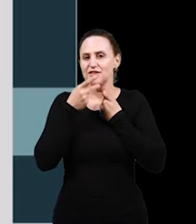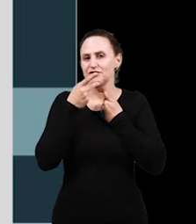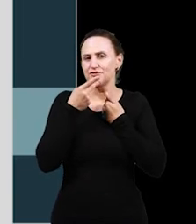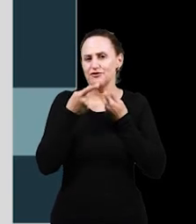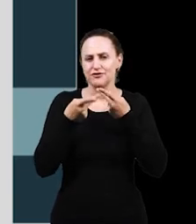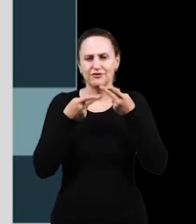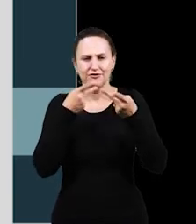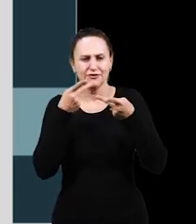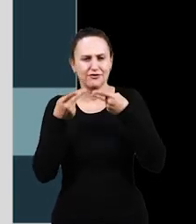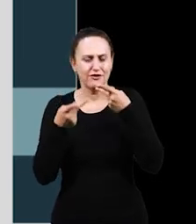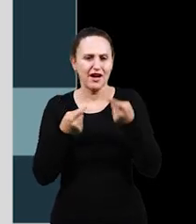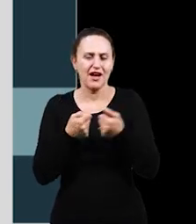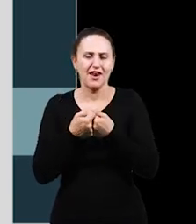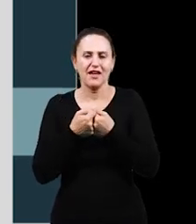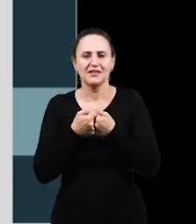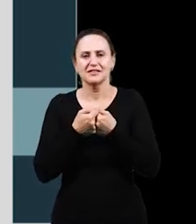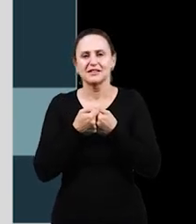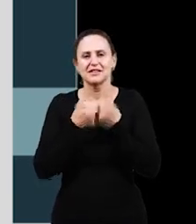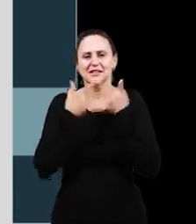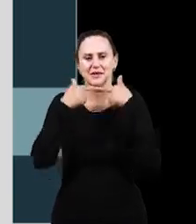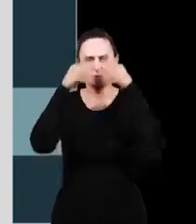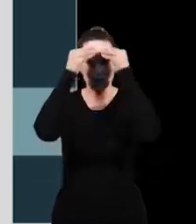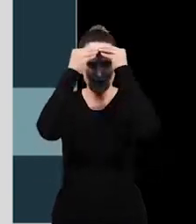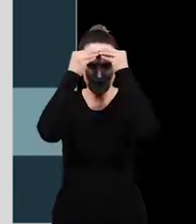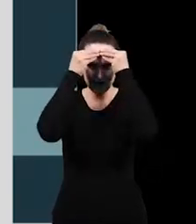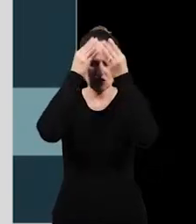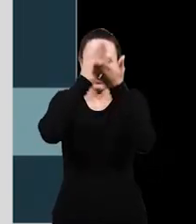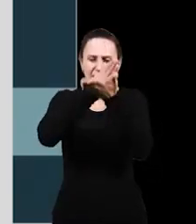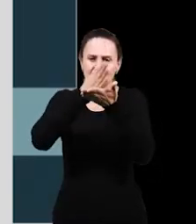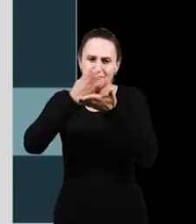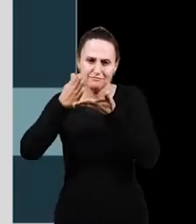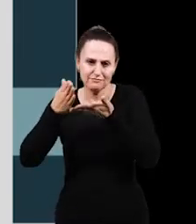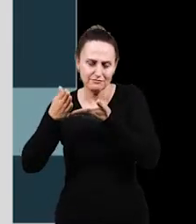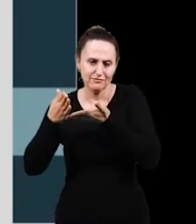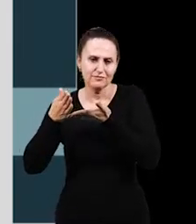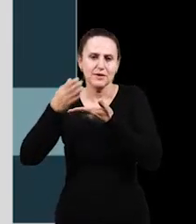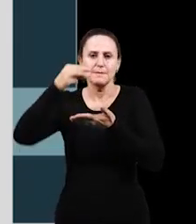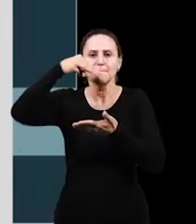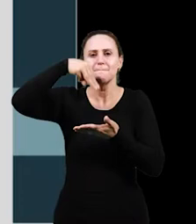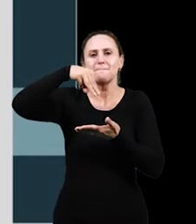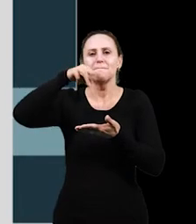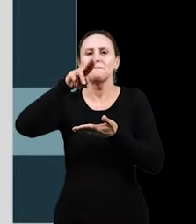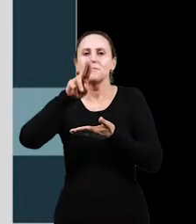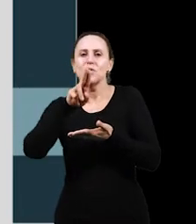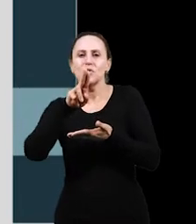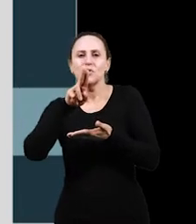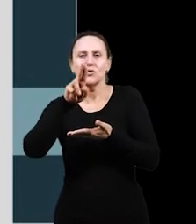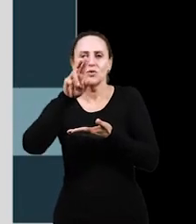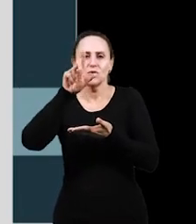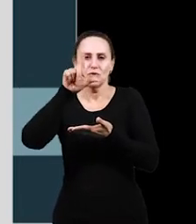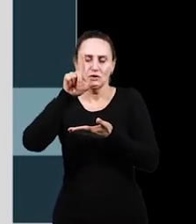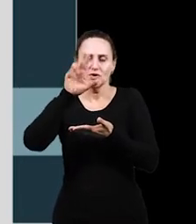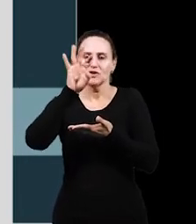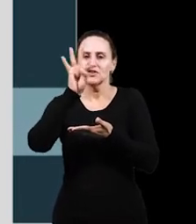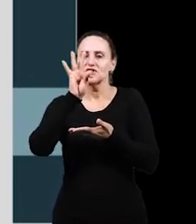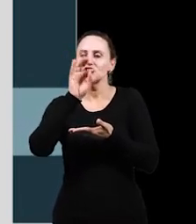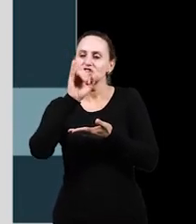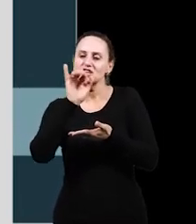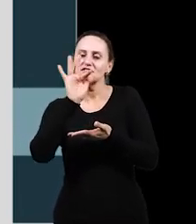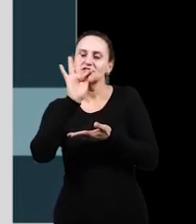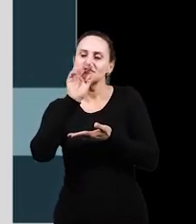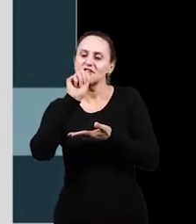heteróclita e multifacetada um cara um cavaleiro de vários domínios eu até anotei aqui a